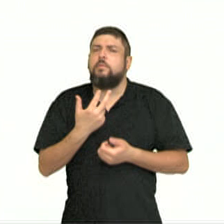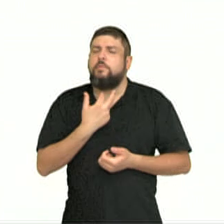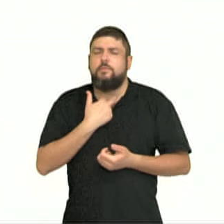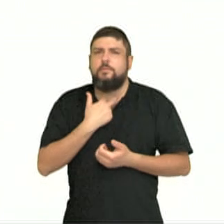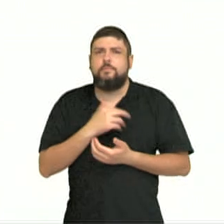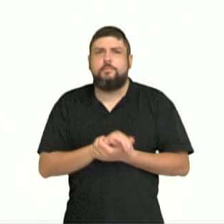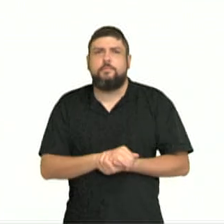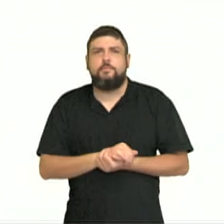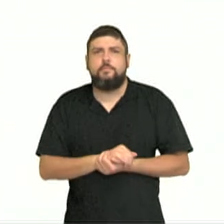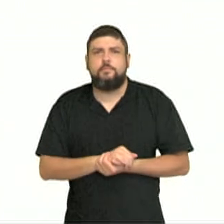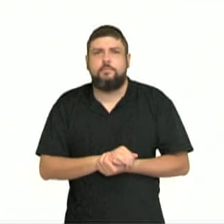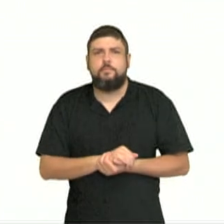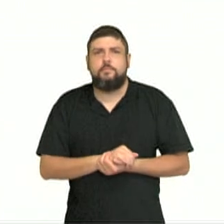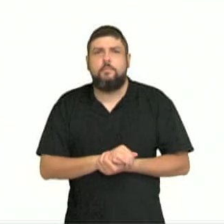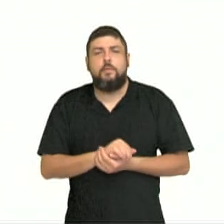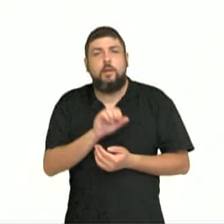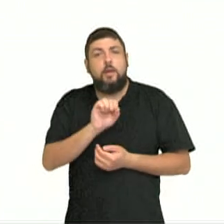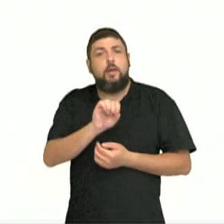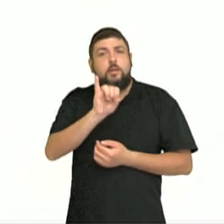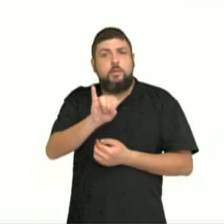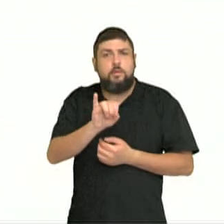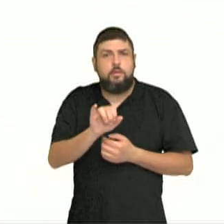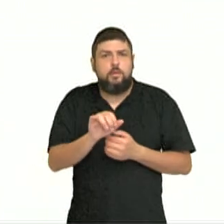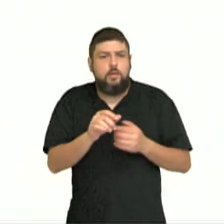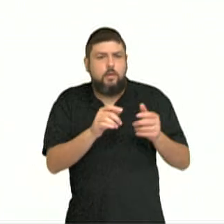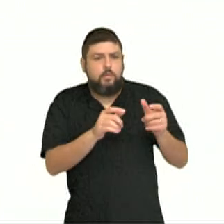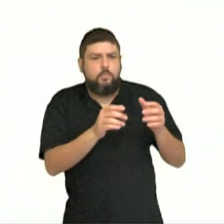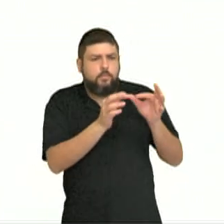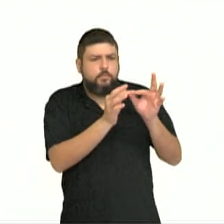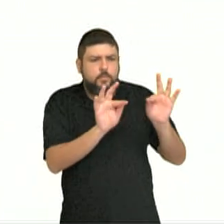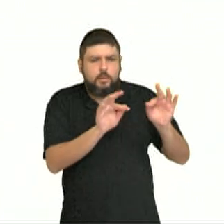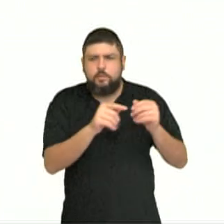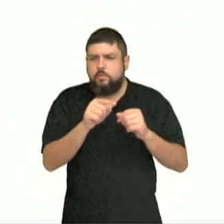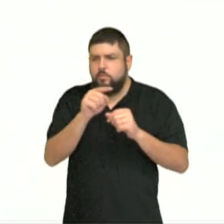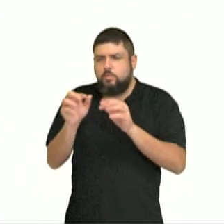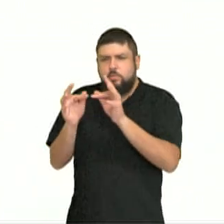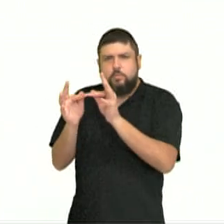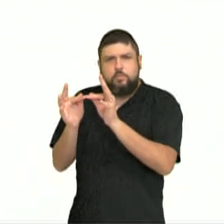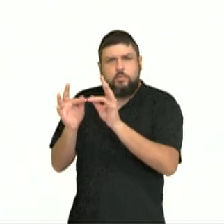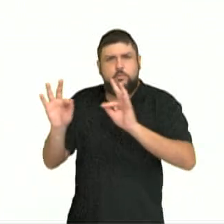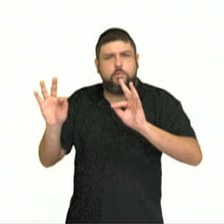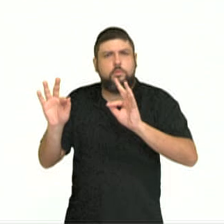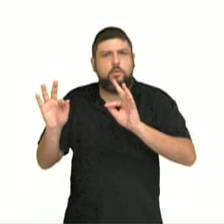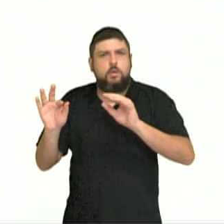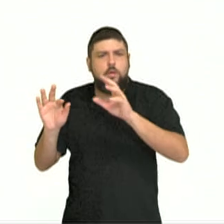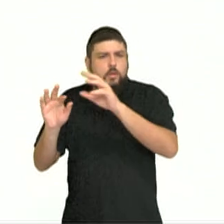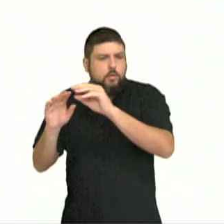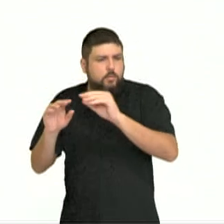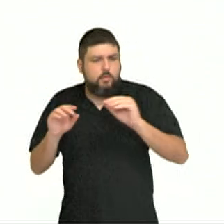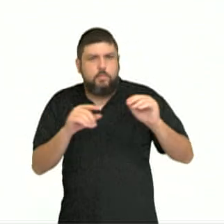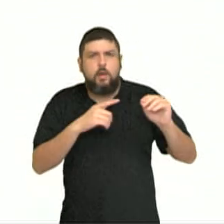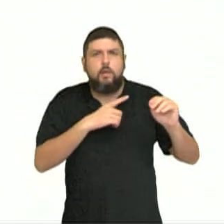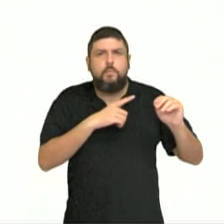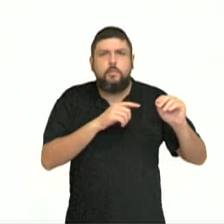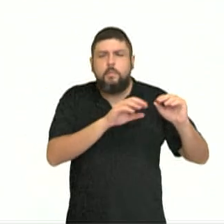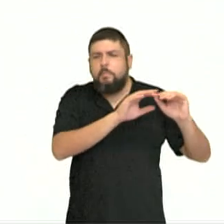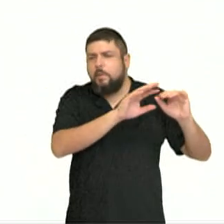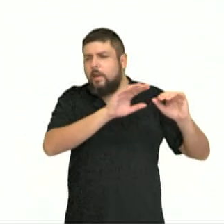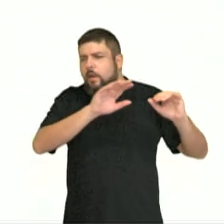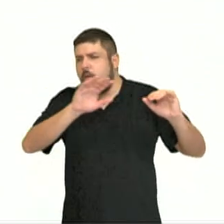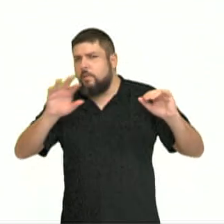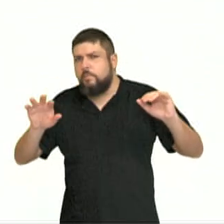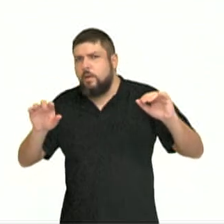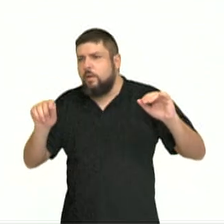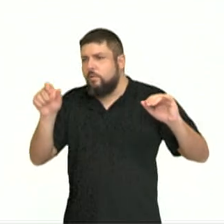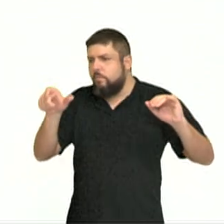Quando um período é composto e o sujeito estiver, como aqui, na oração subordinada, eu sei que esse período é